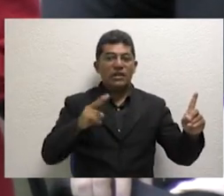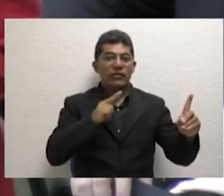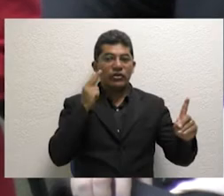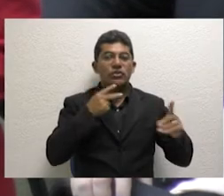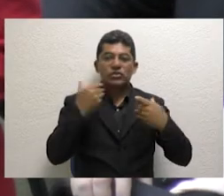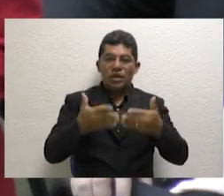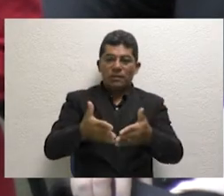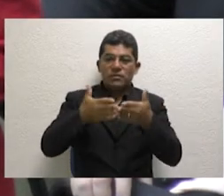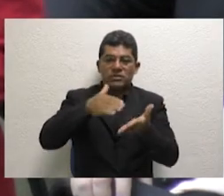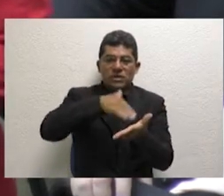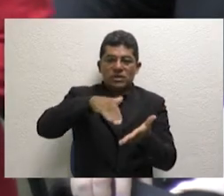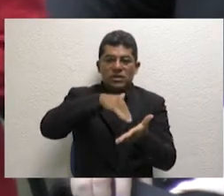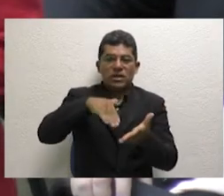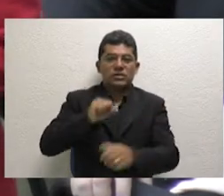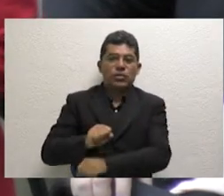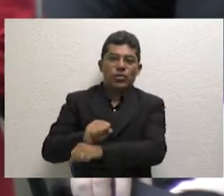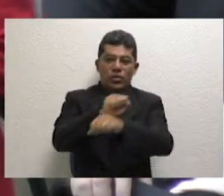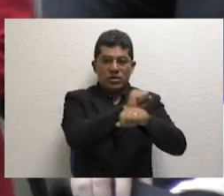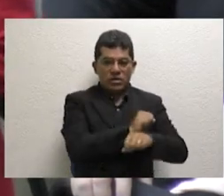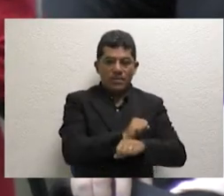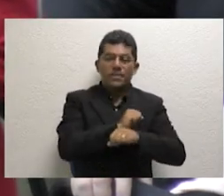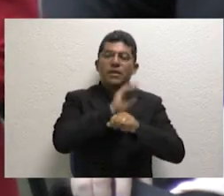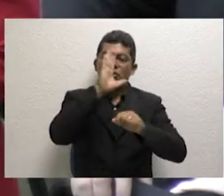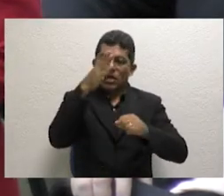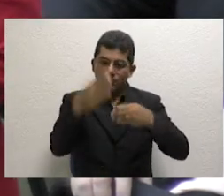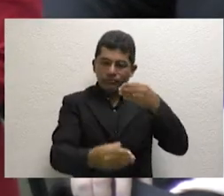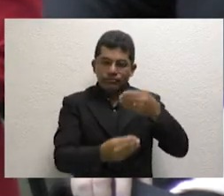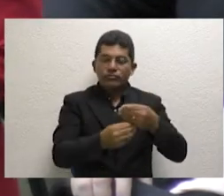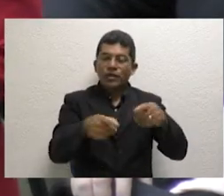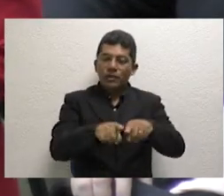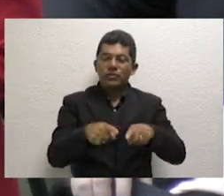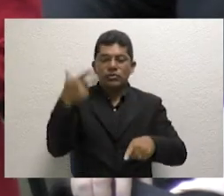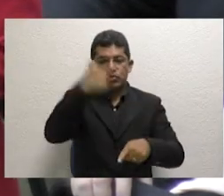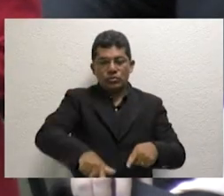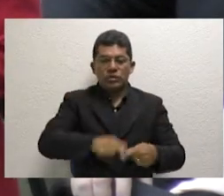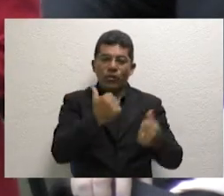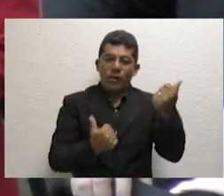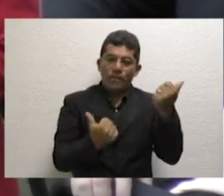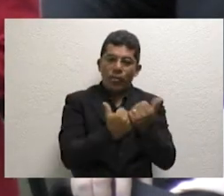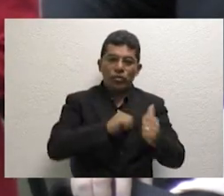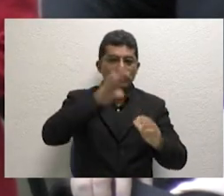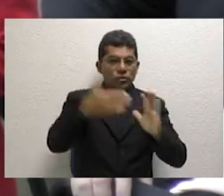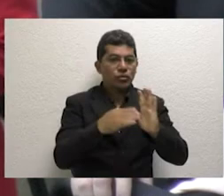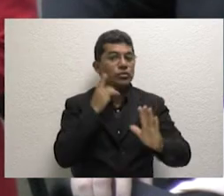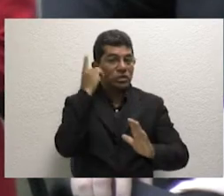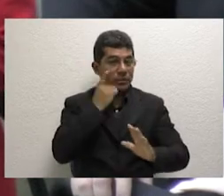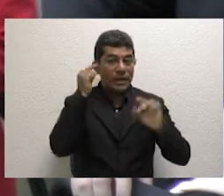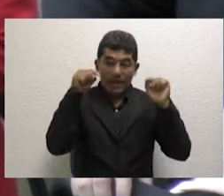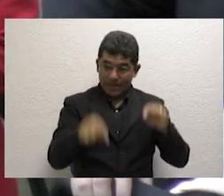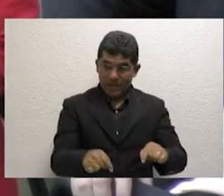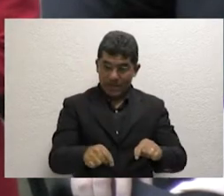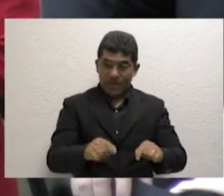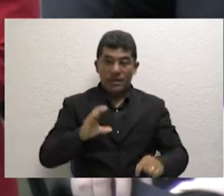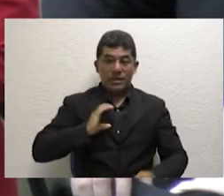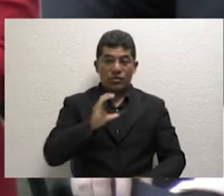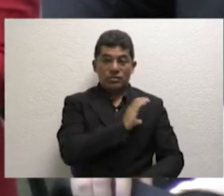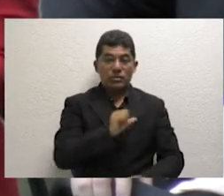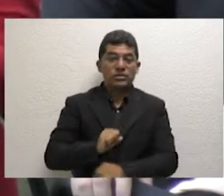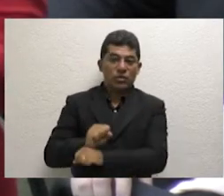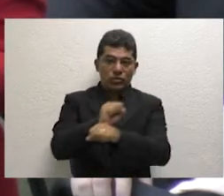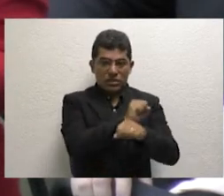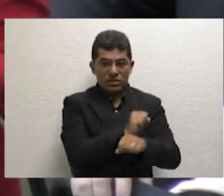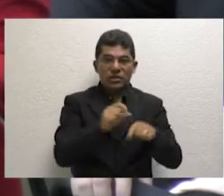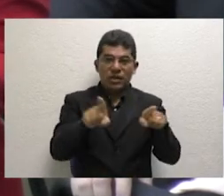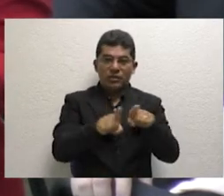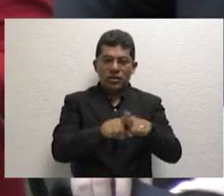solicitamos da secretaria de segurança já reiteramos o pedido tem o apoio de todos os deputados inclusive da comissão de segurança e